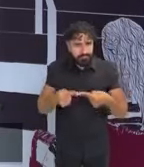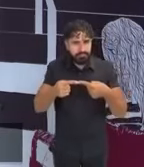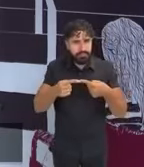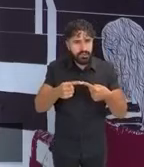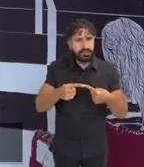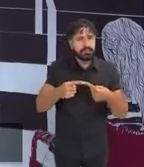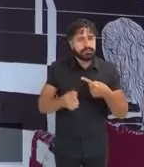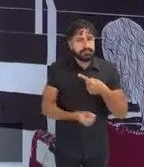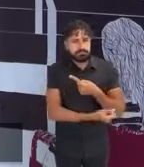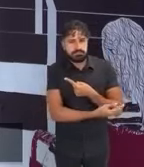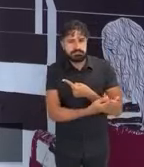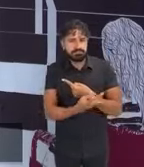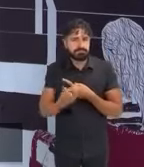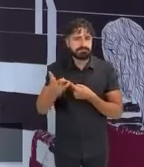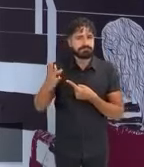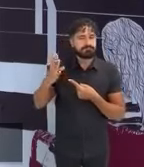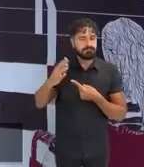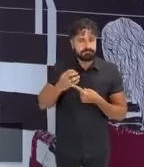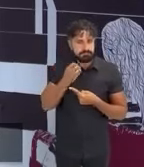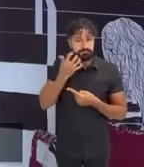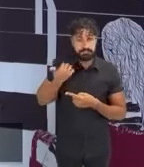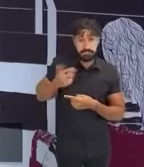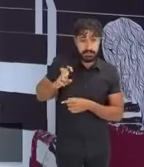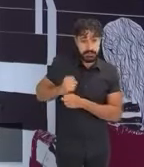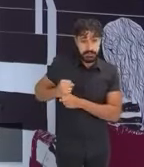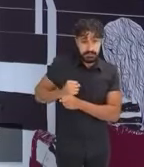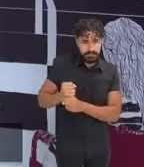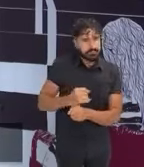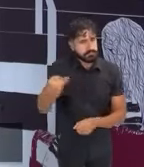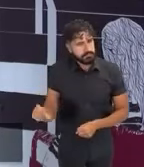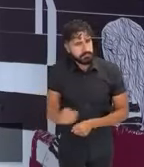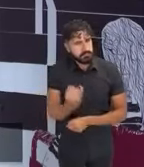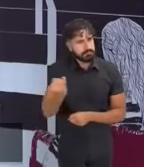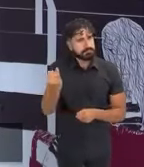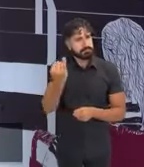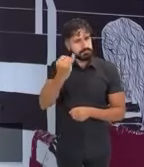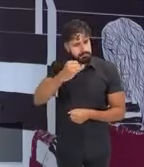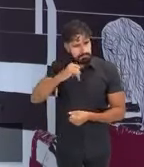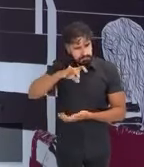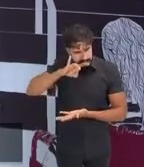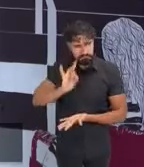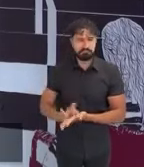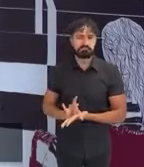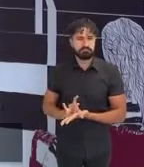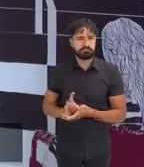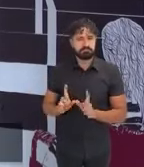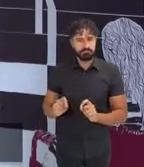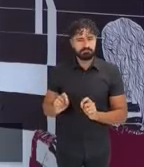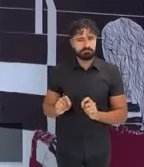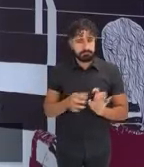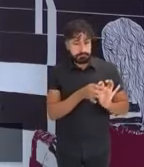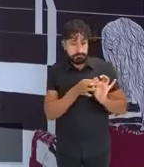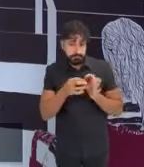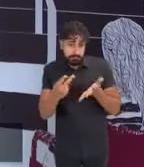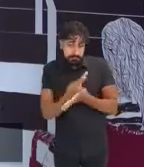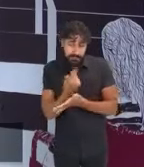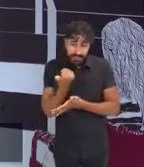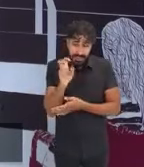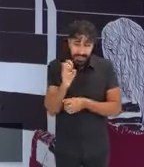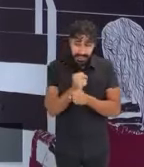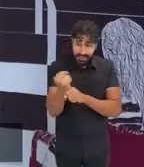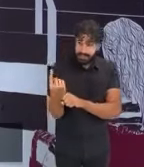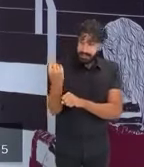mocidade, né, são 15 anos, é importante demais reconhecer essa situação que ocorreu há 15 anos,